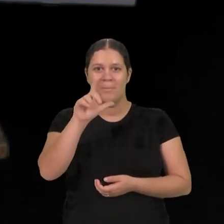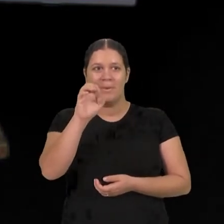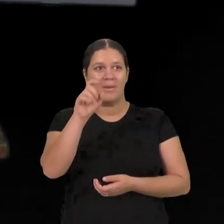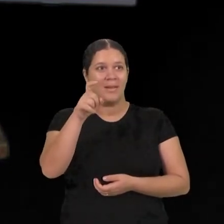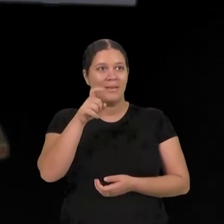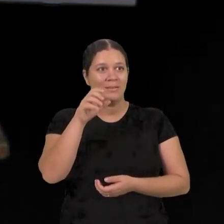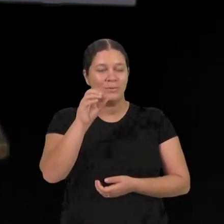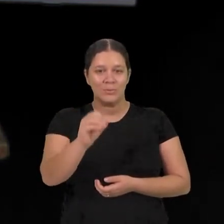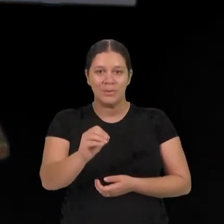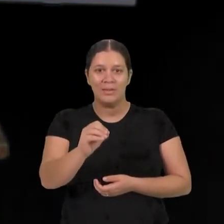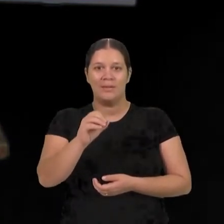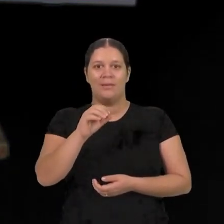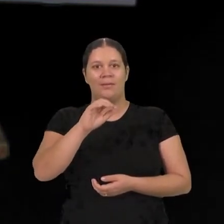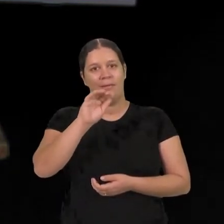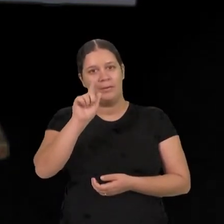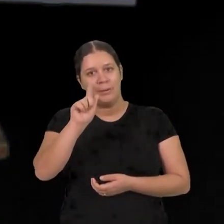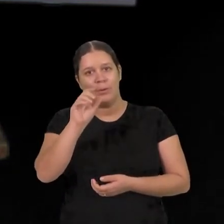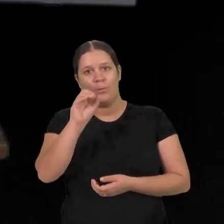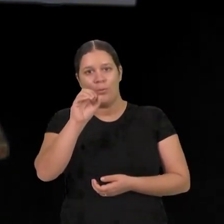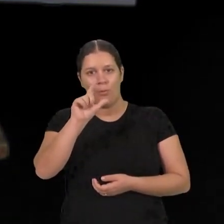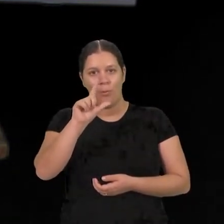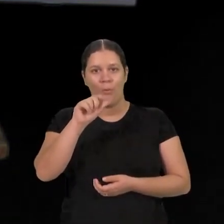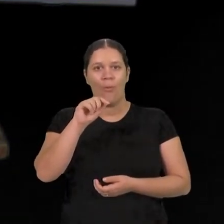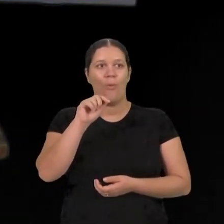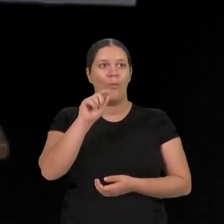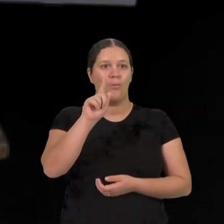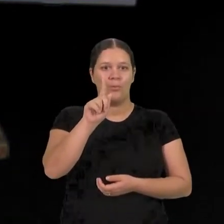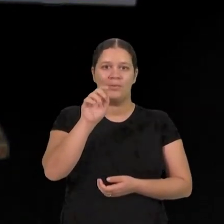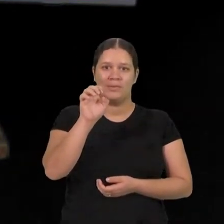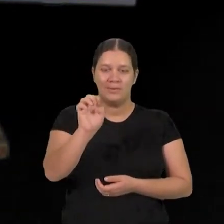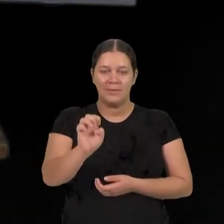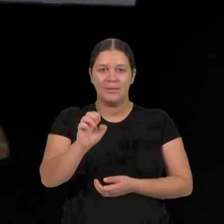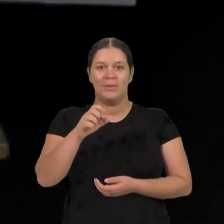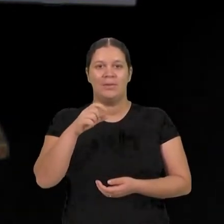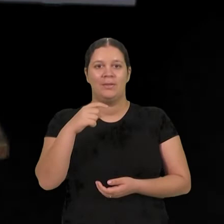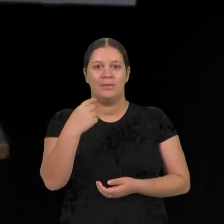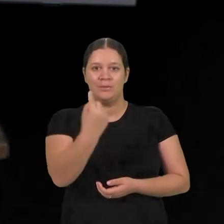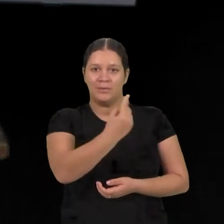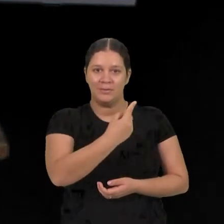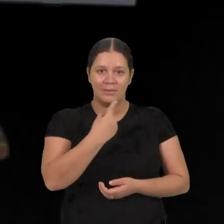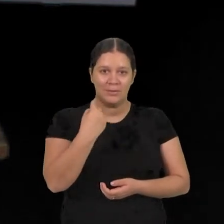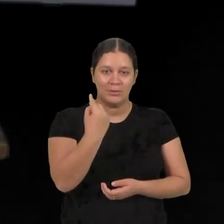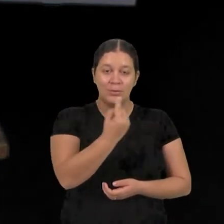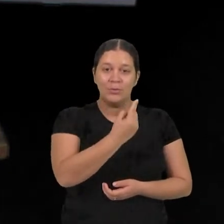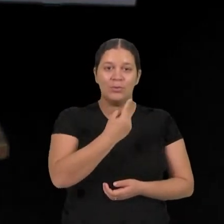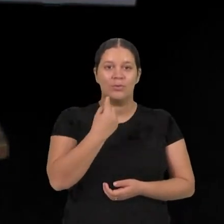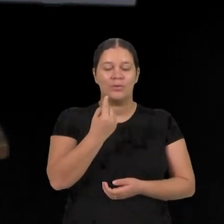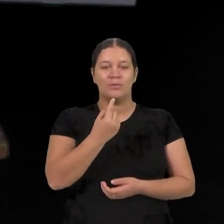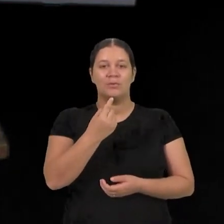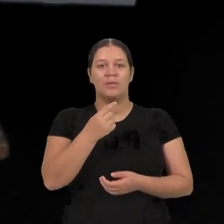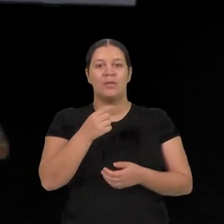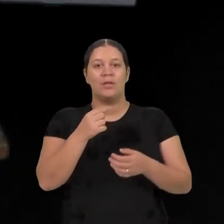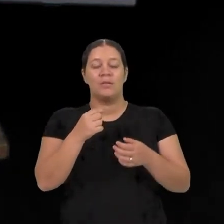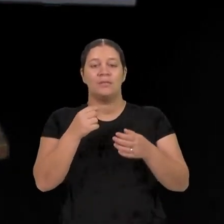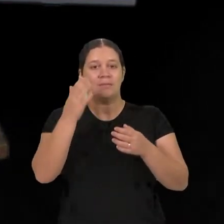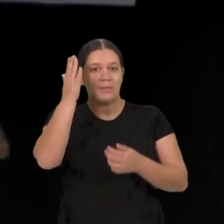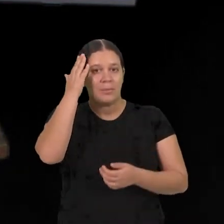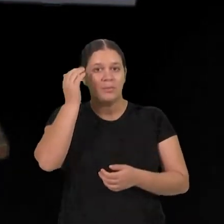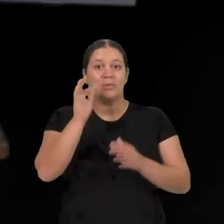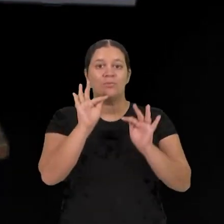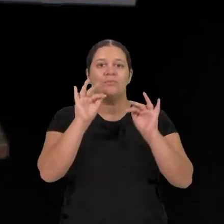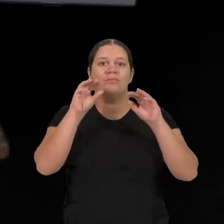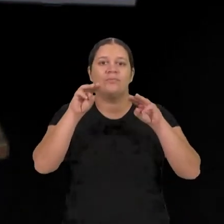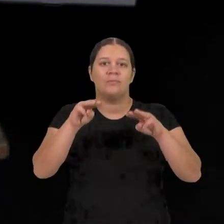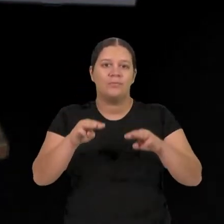aparelho golgiense, que seja. Aparelho, vamos usar como complexo golgiense. No fim das contas, a ideia